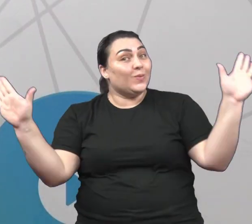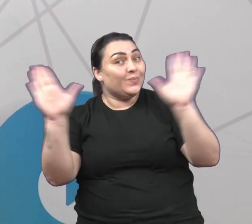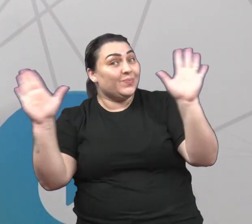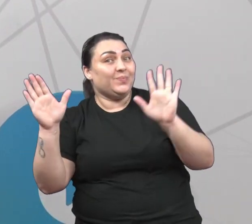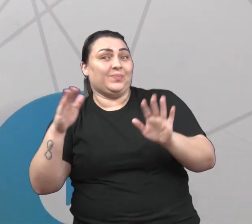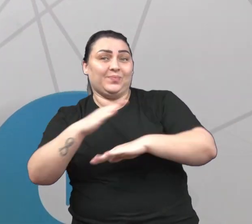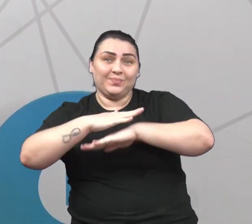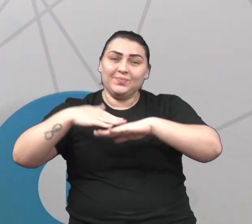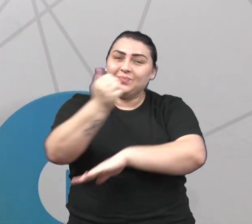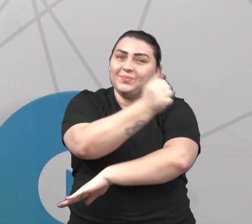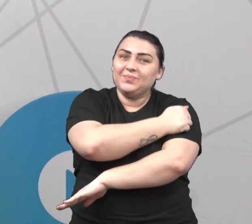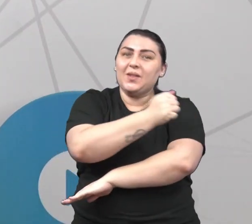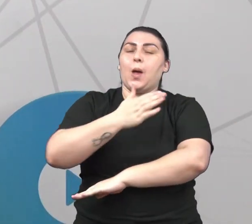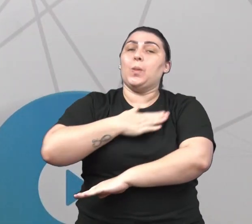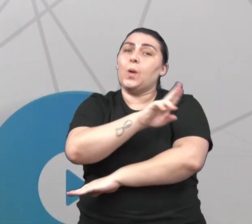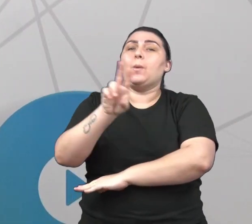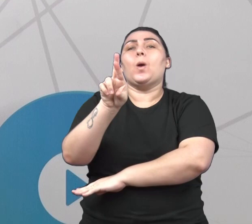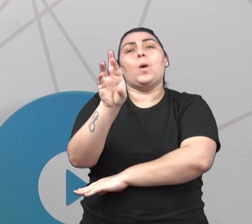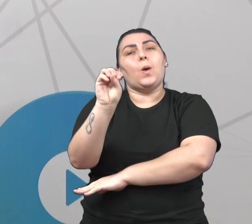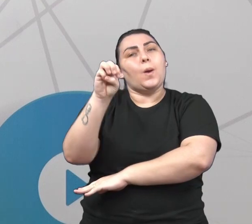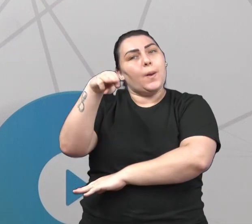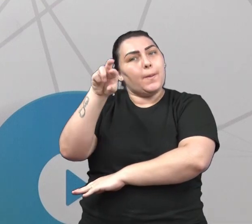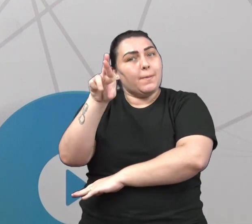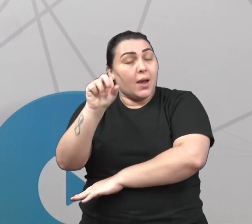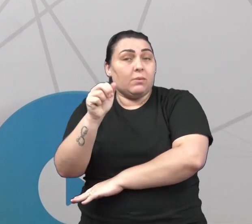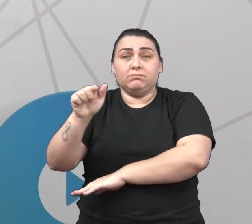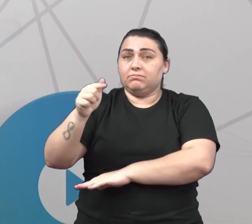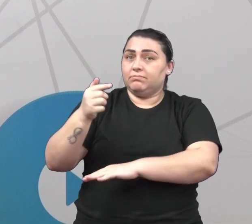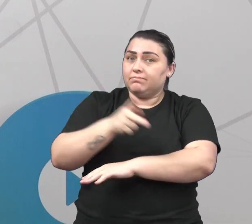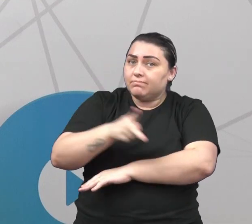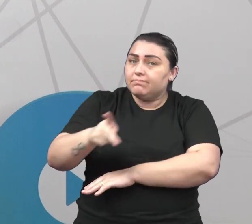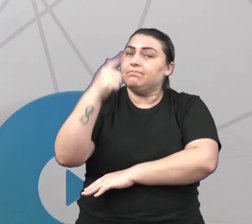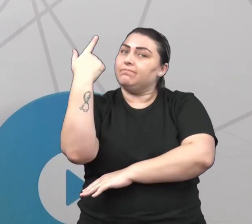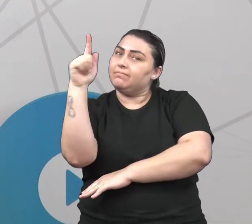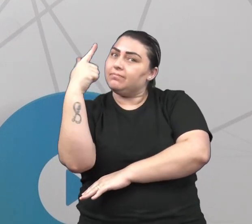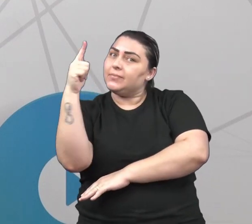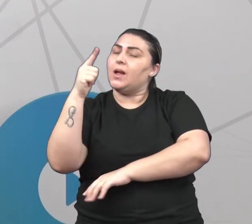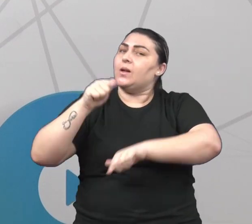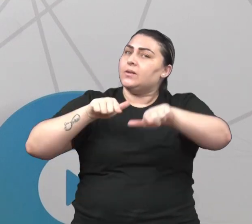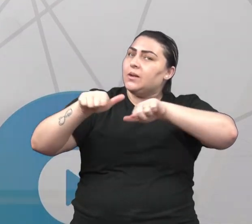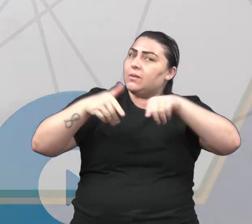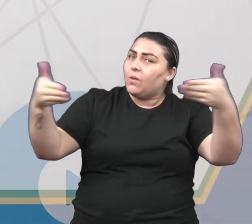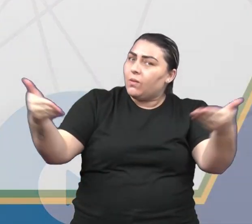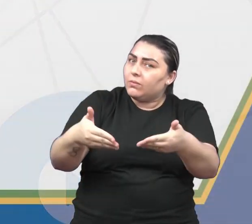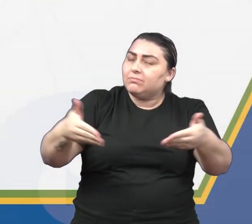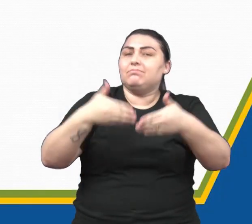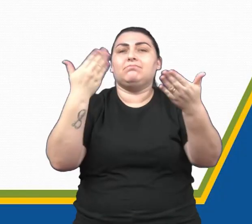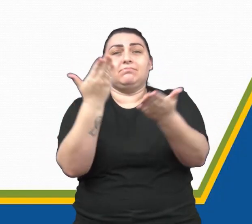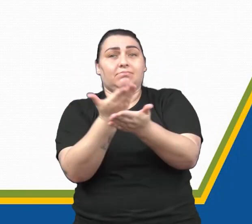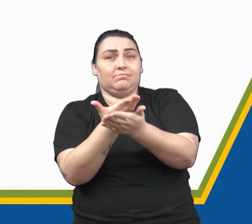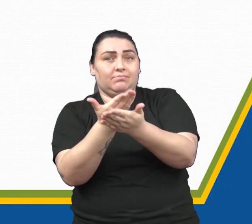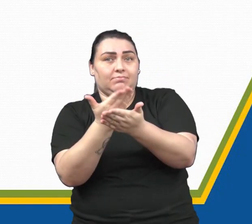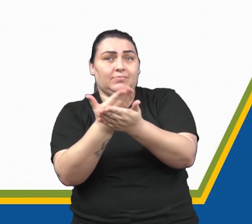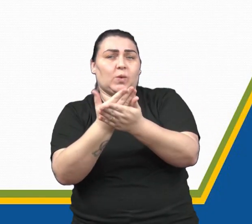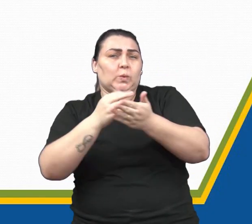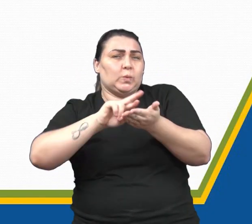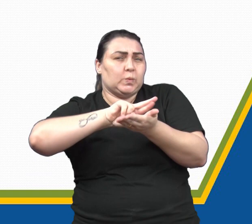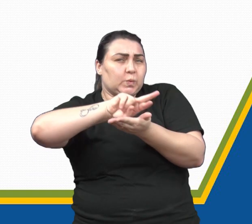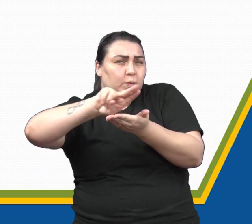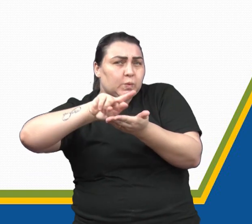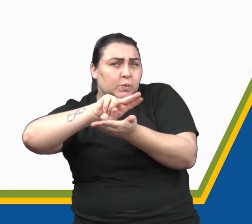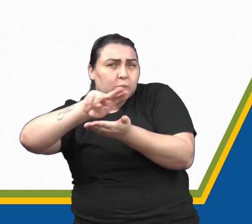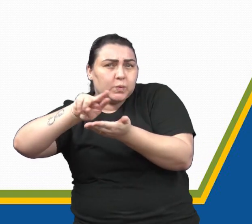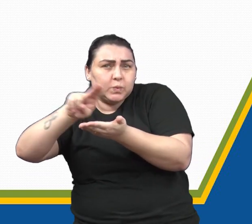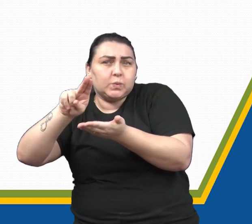Olá, queridos alunos. Meu nome é Romero, tá? Sou professor de Geografia. Vou estar trabalhando com vocês hoje, tá? Os diferentes